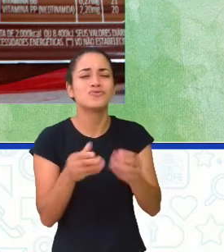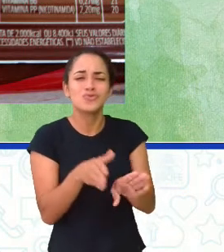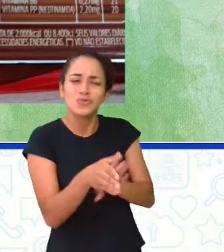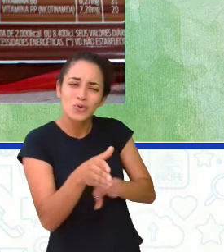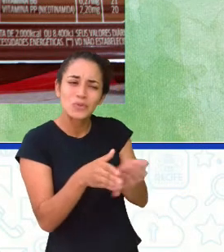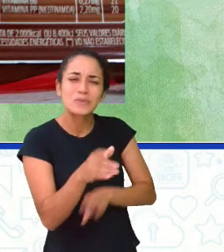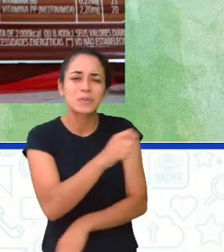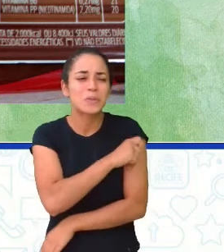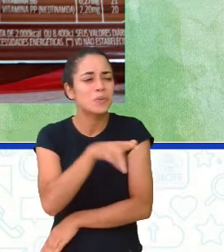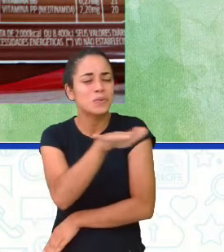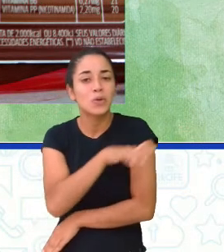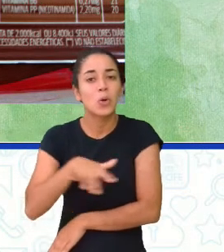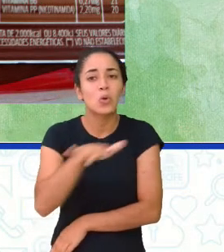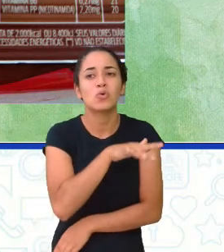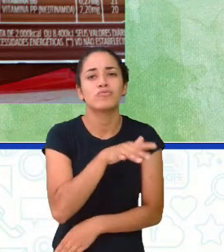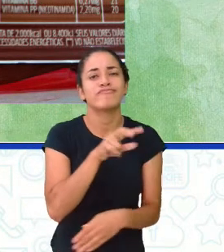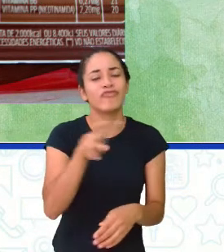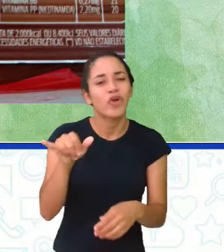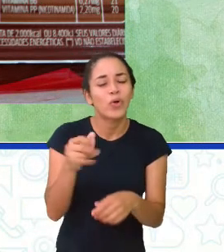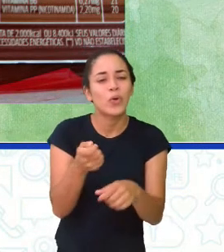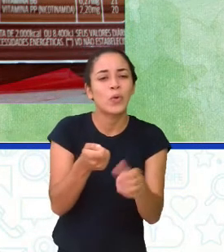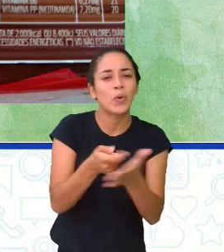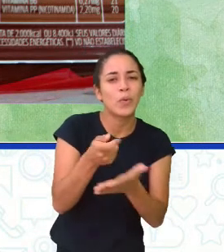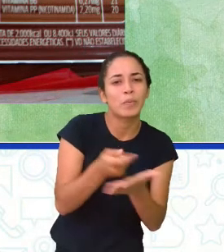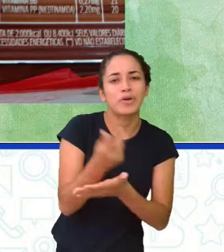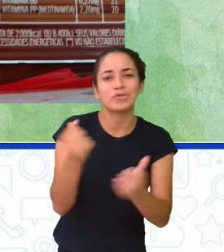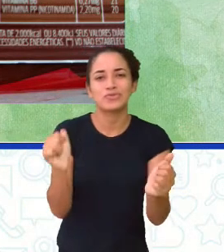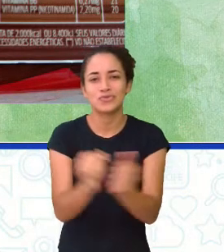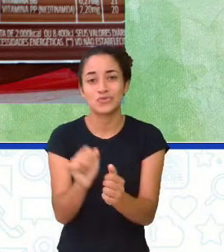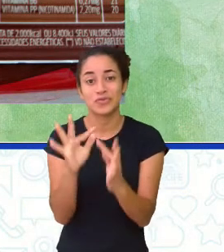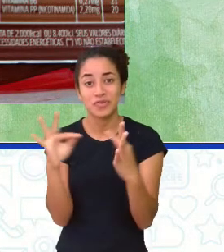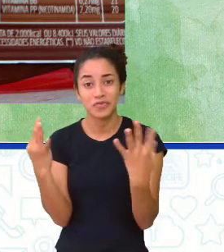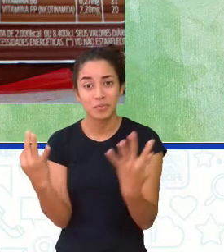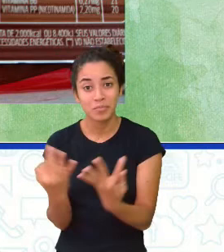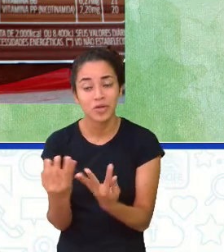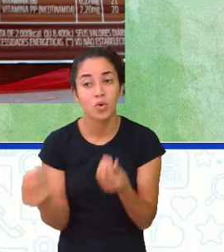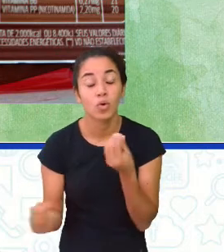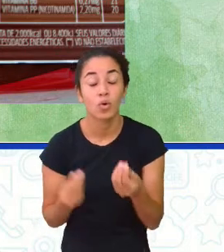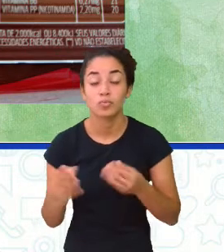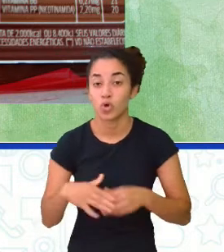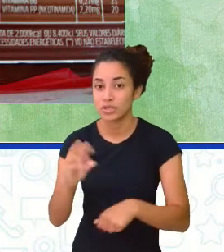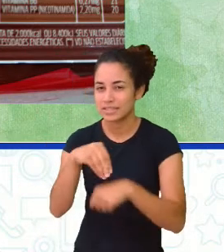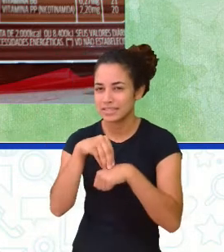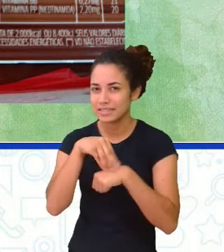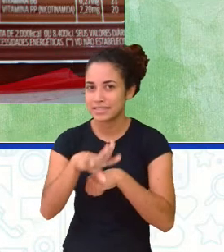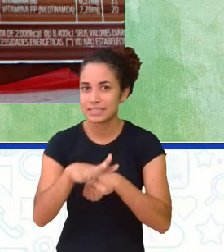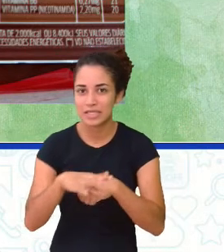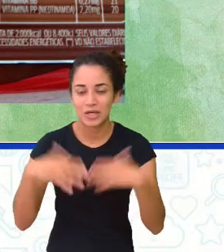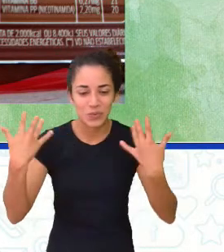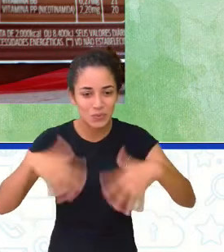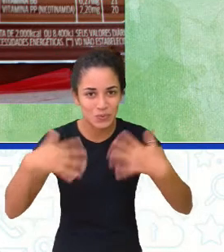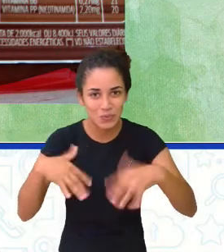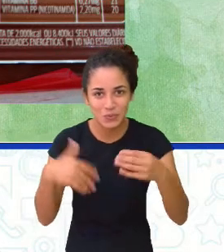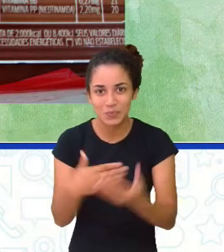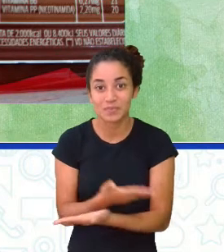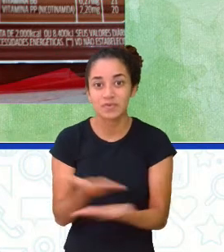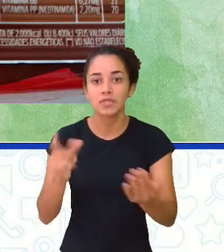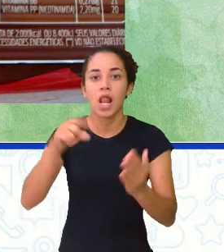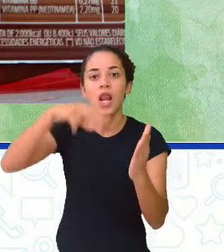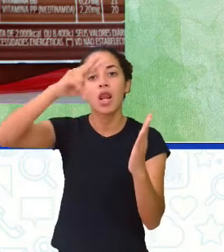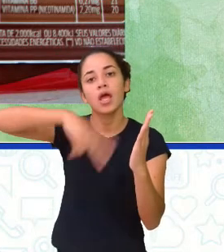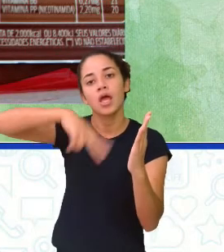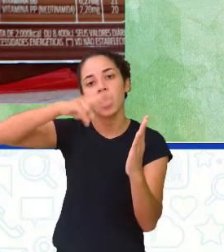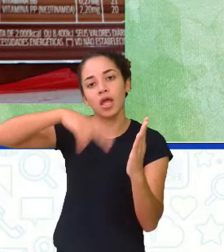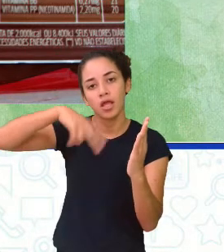a, vamos dizer assim, a fazer compras, a ir com a família fazer compras? E ela diz que uma dica valiosa para fazer compra é ler os